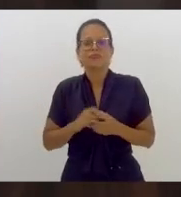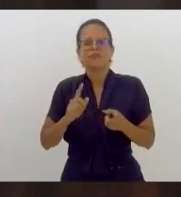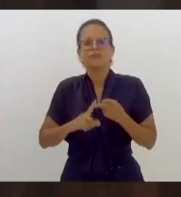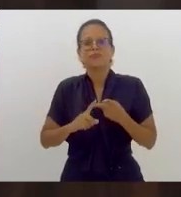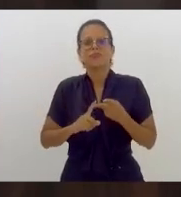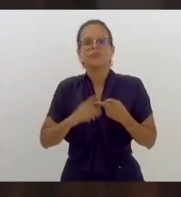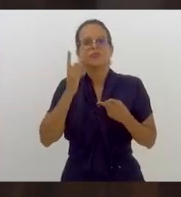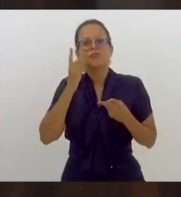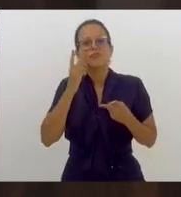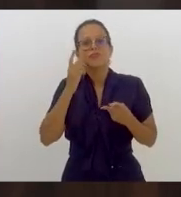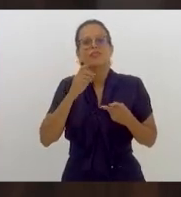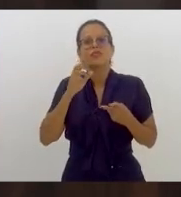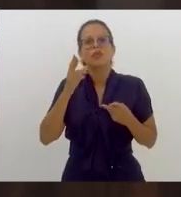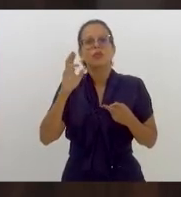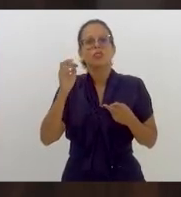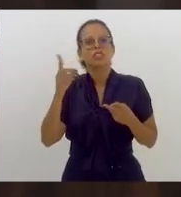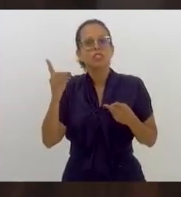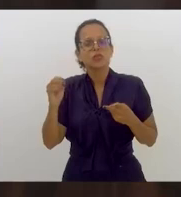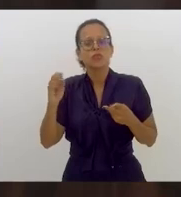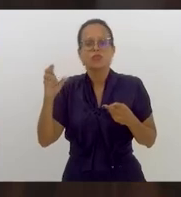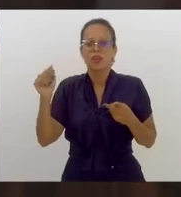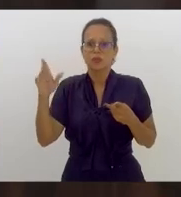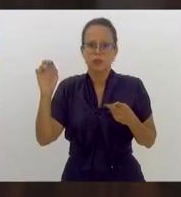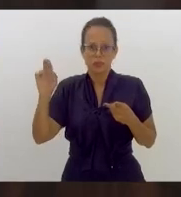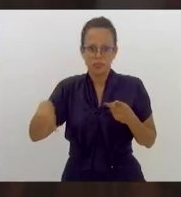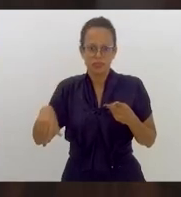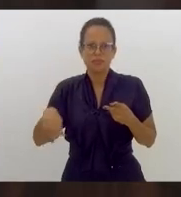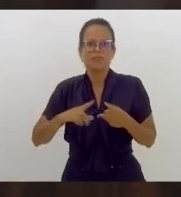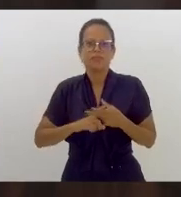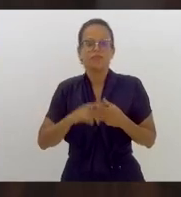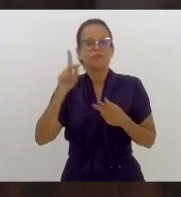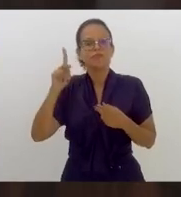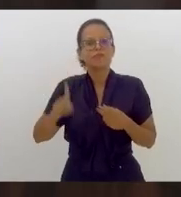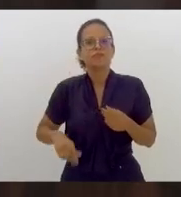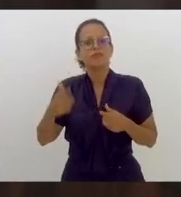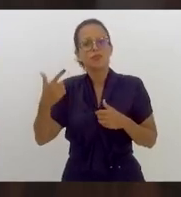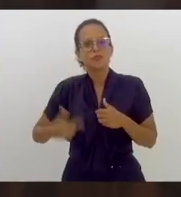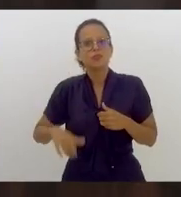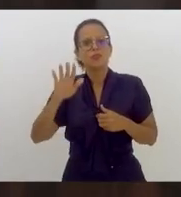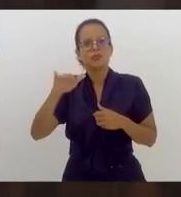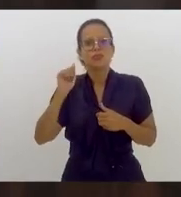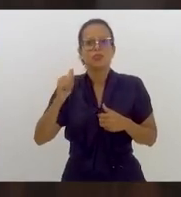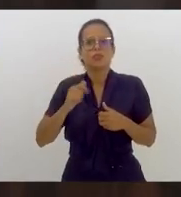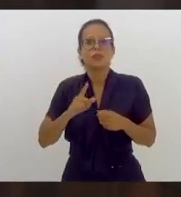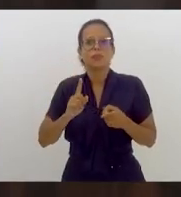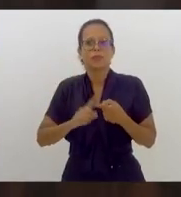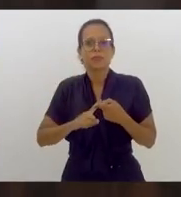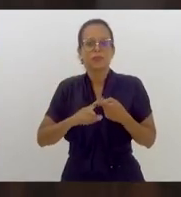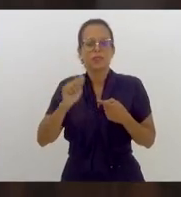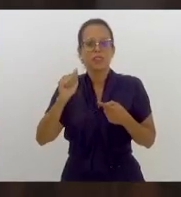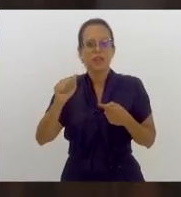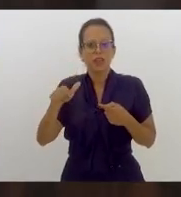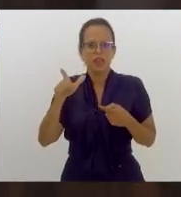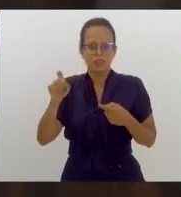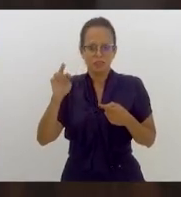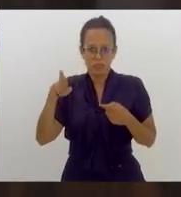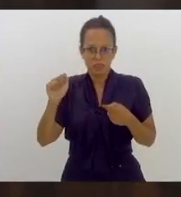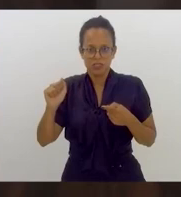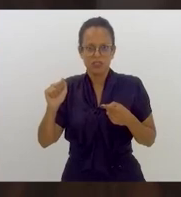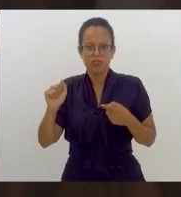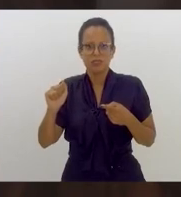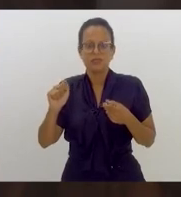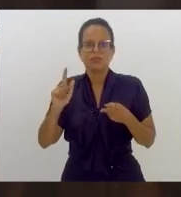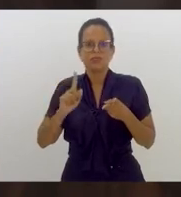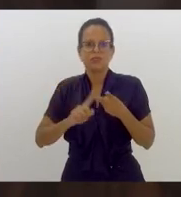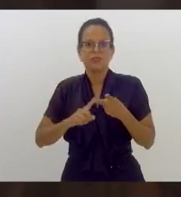deputado Rodrigo Amorim. A presidência vai proceder à segunda chamada. Deputado Alexandre Knoploch,